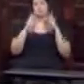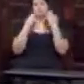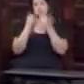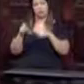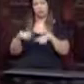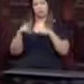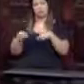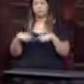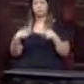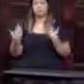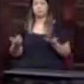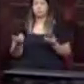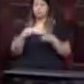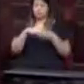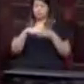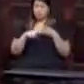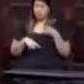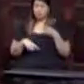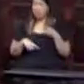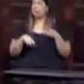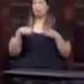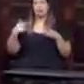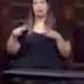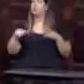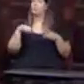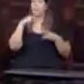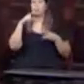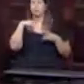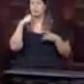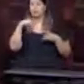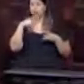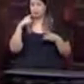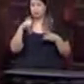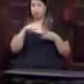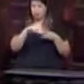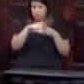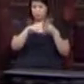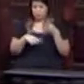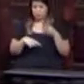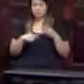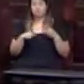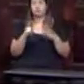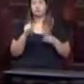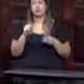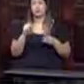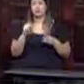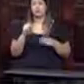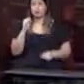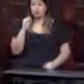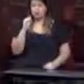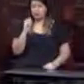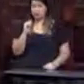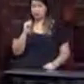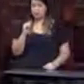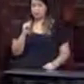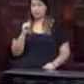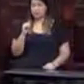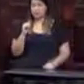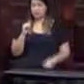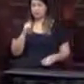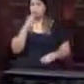Em relação a esses setores, não havia nenhuma dúvida de ninguém. Eles, se não fossem